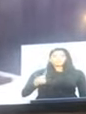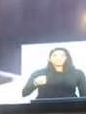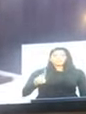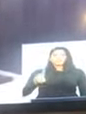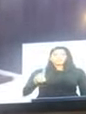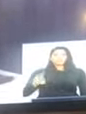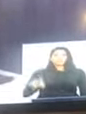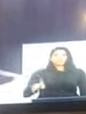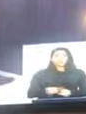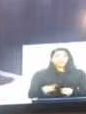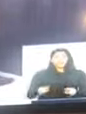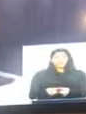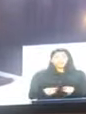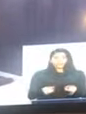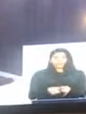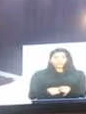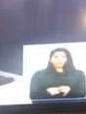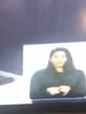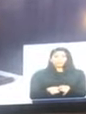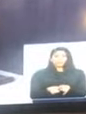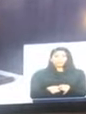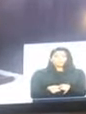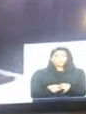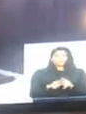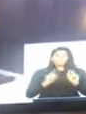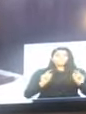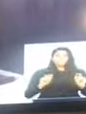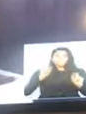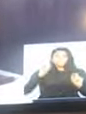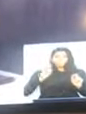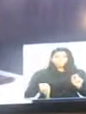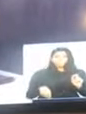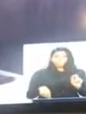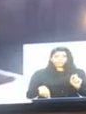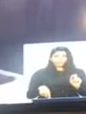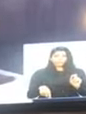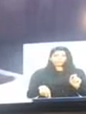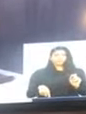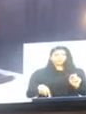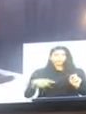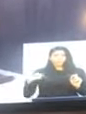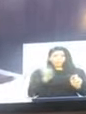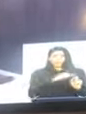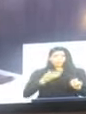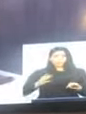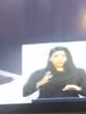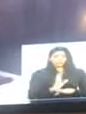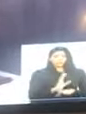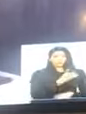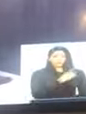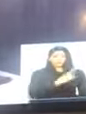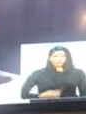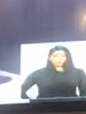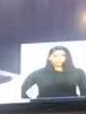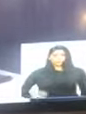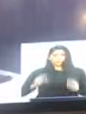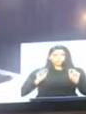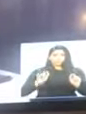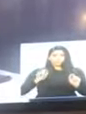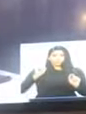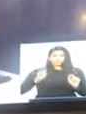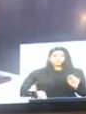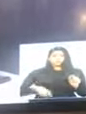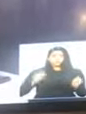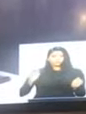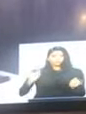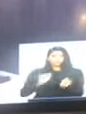foi uma conquista do prefeito Edson Sá e teve uma colaboração já nossa como deputado estadual, junto ao